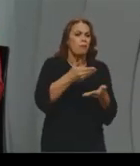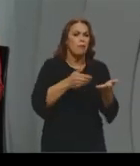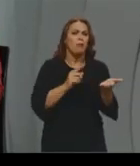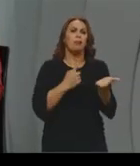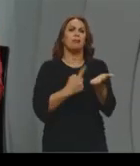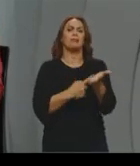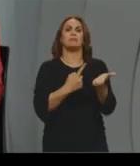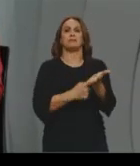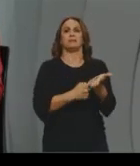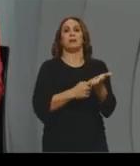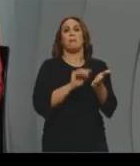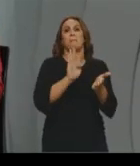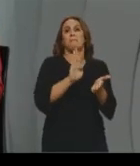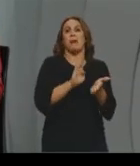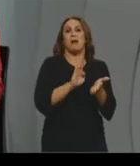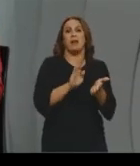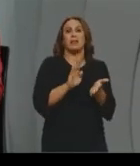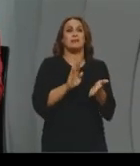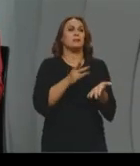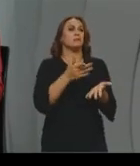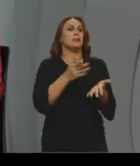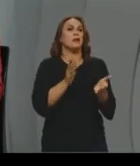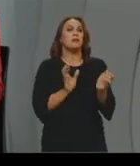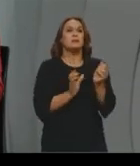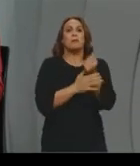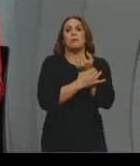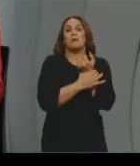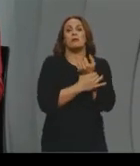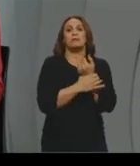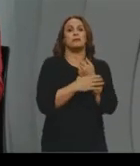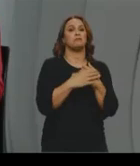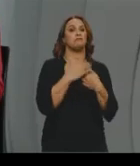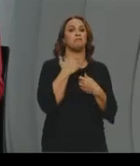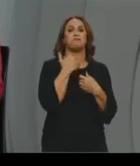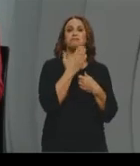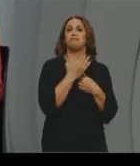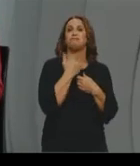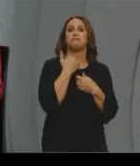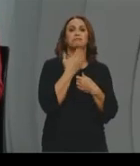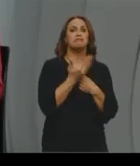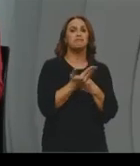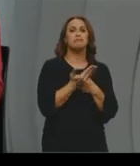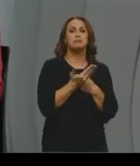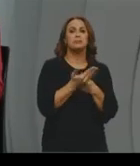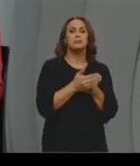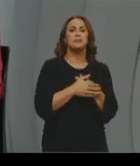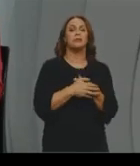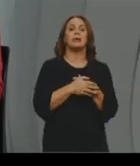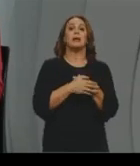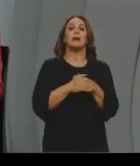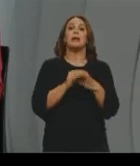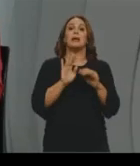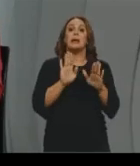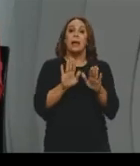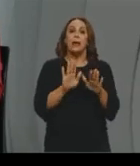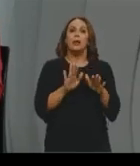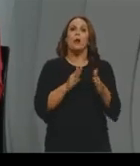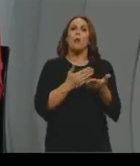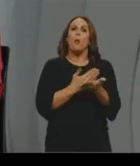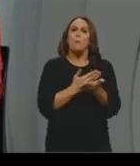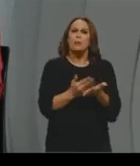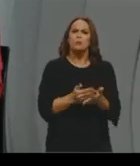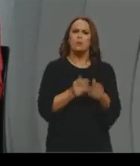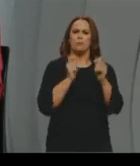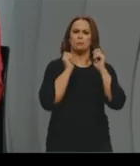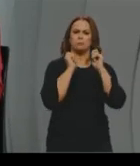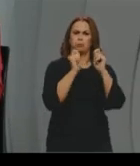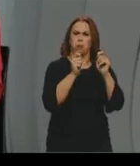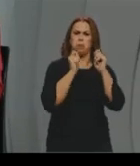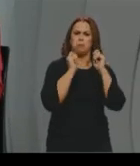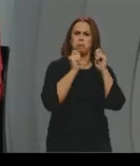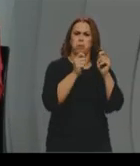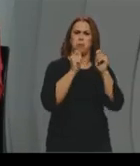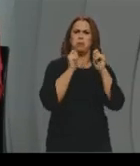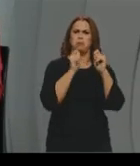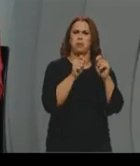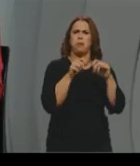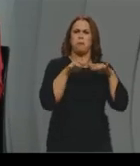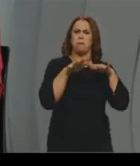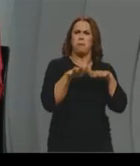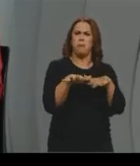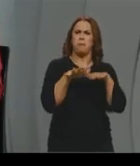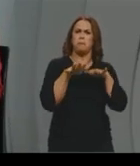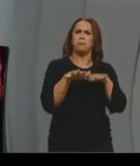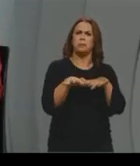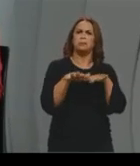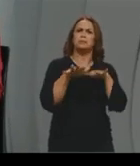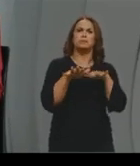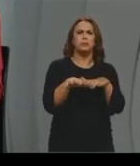qual os trabalhadores pudessem recorrer. E a partir das movimentações, né, que vão começar aí tanto com